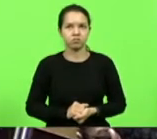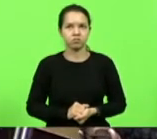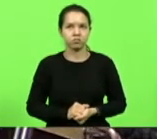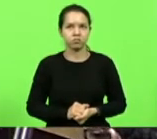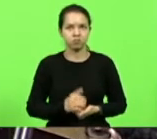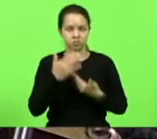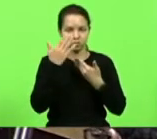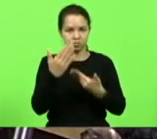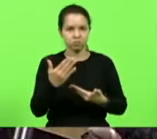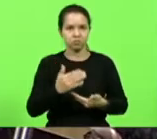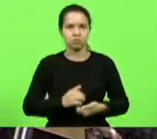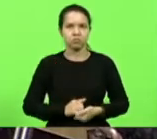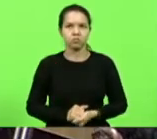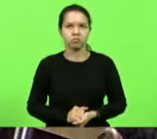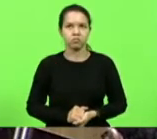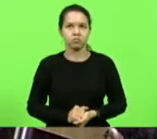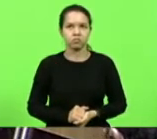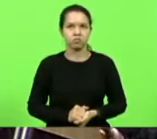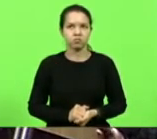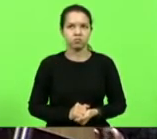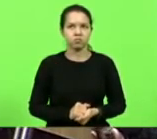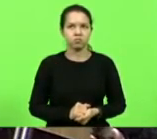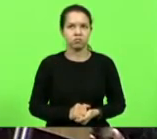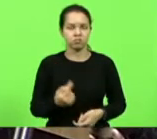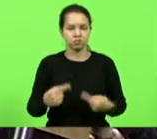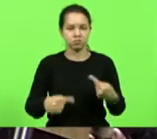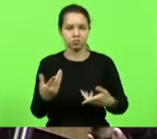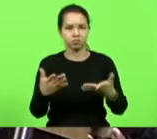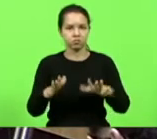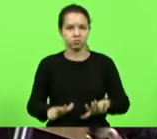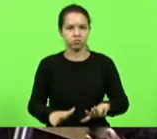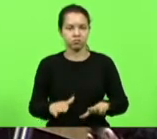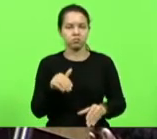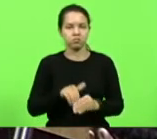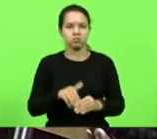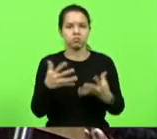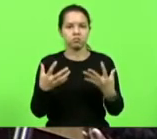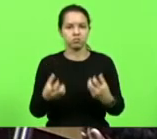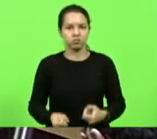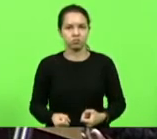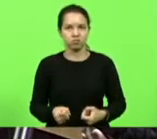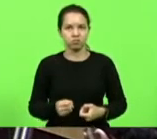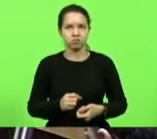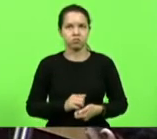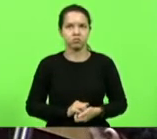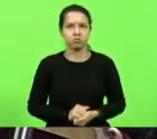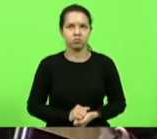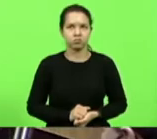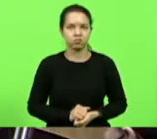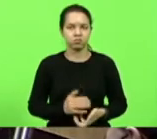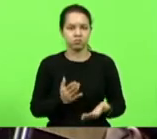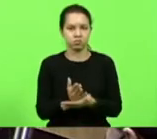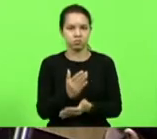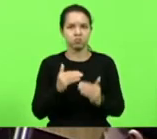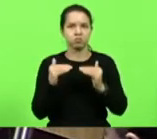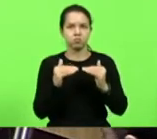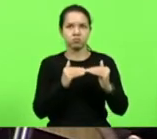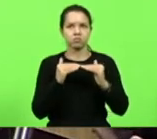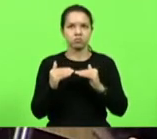Obrigado, presidente. Não havendo mais quem queira discutir, em votação. Deputados que aprovam, permaneçam como se encontram. Aprovado